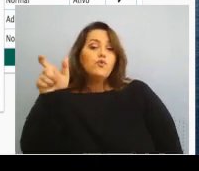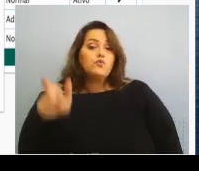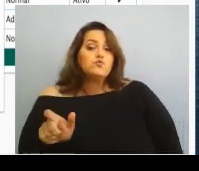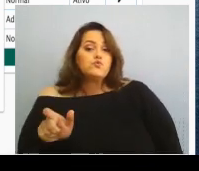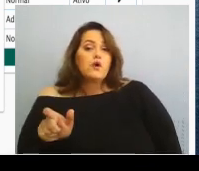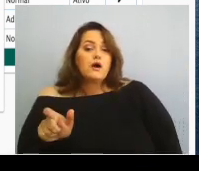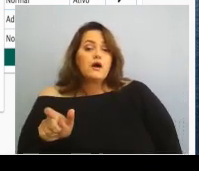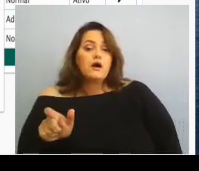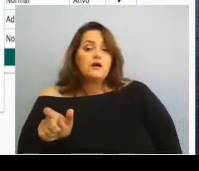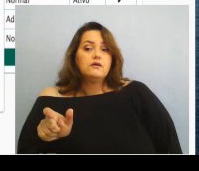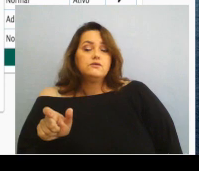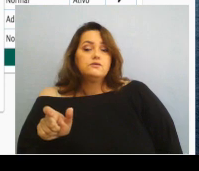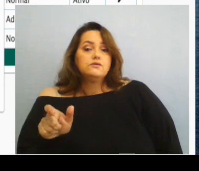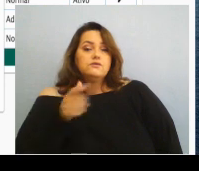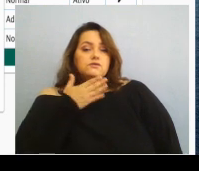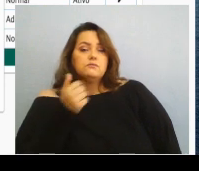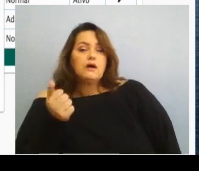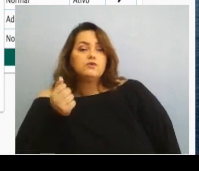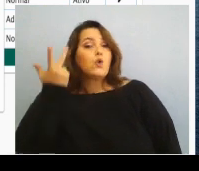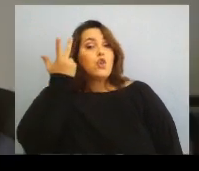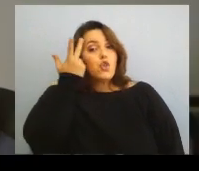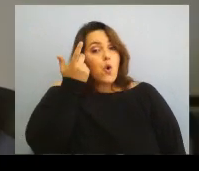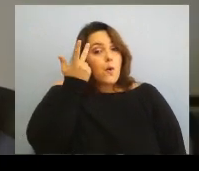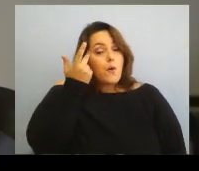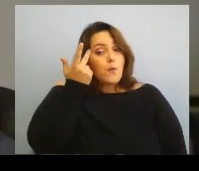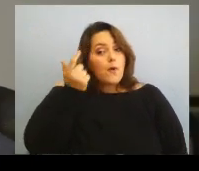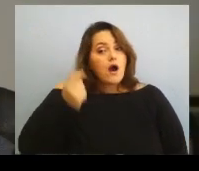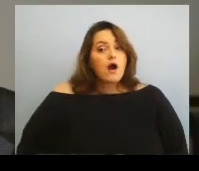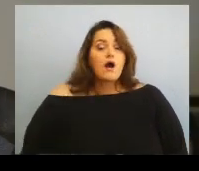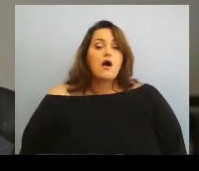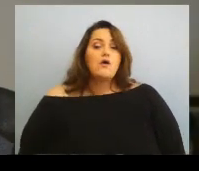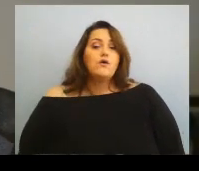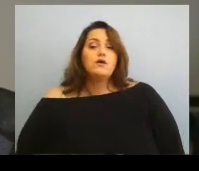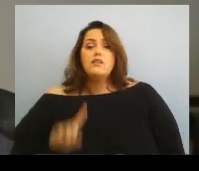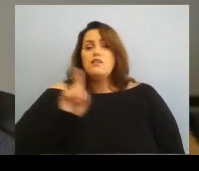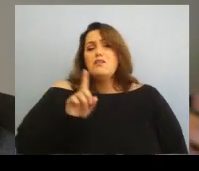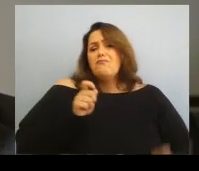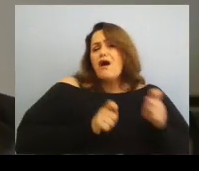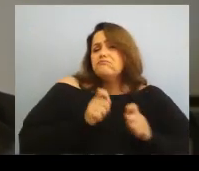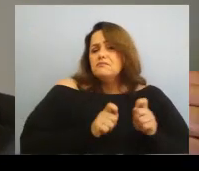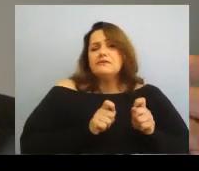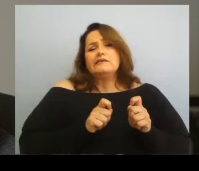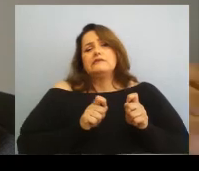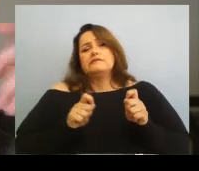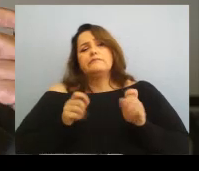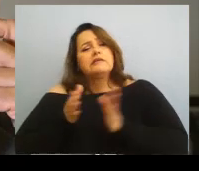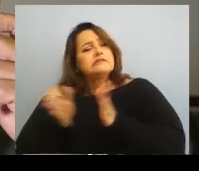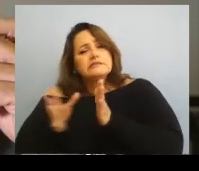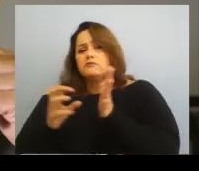usuário dito, chamado no sistema como normal, ele não seria administrador e não vai ter acesso à questão de